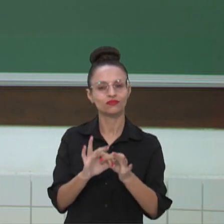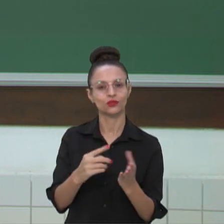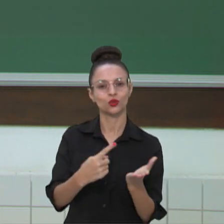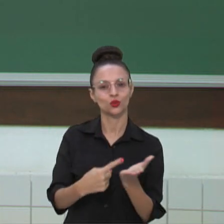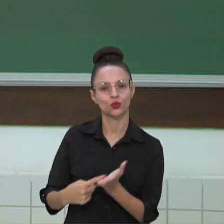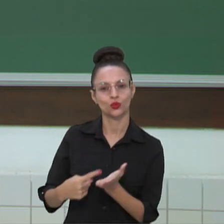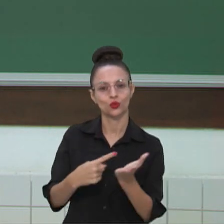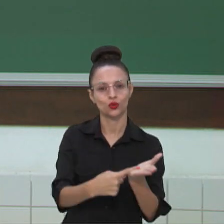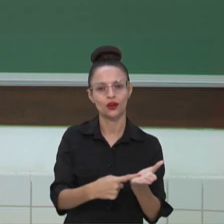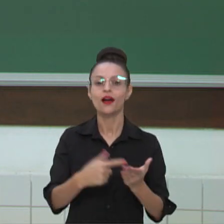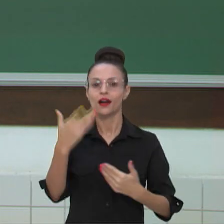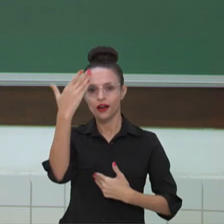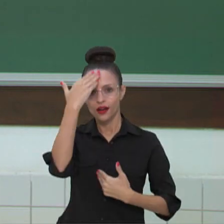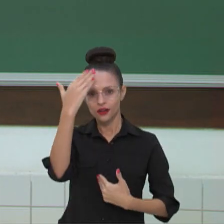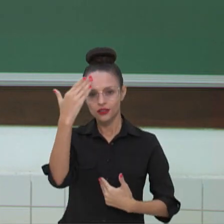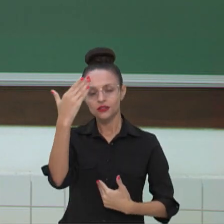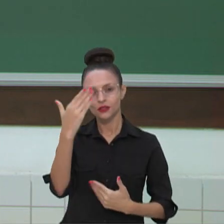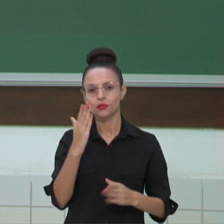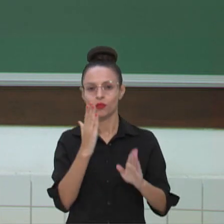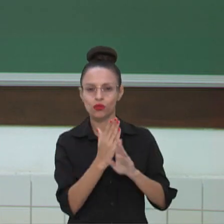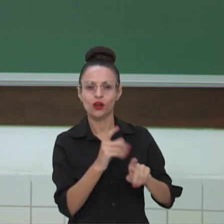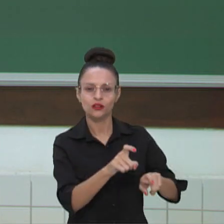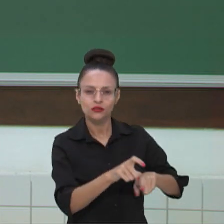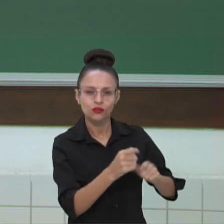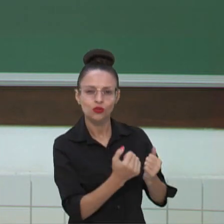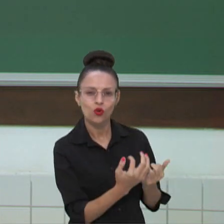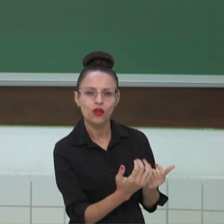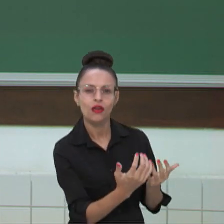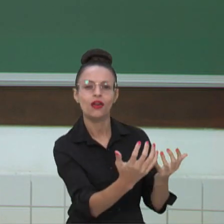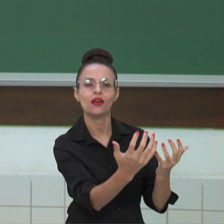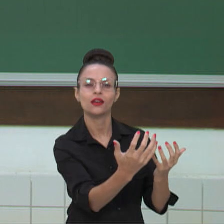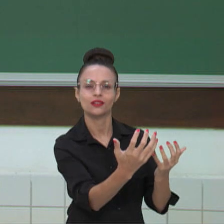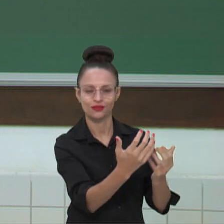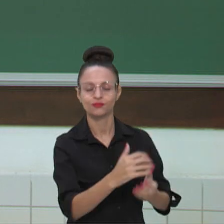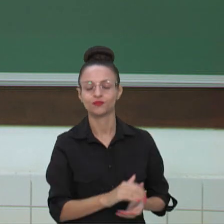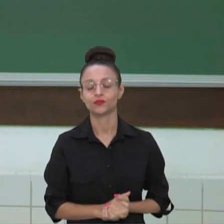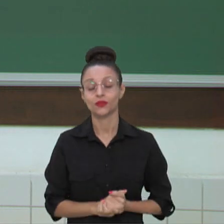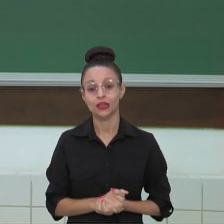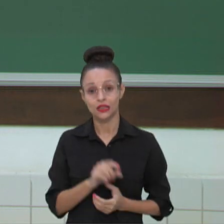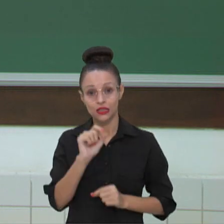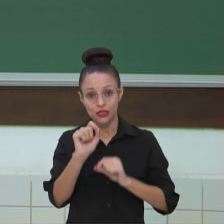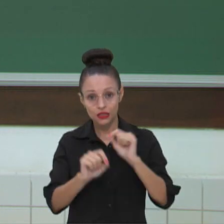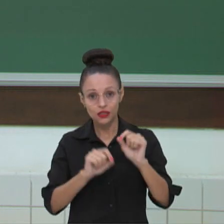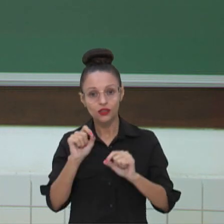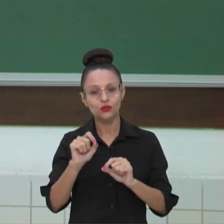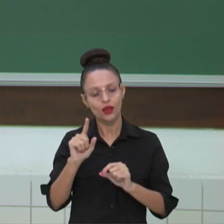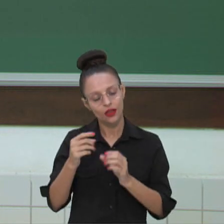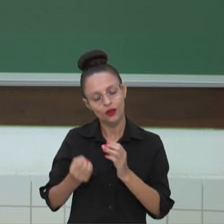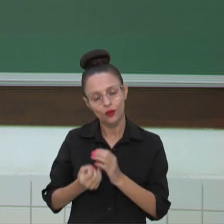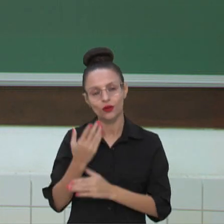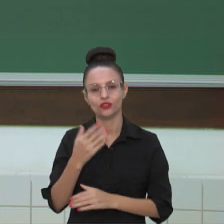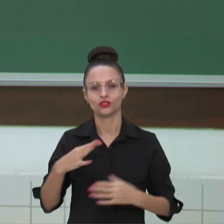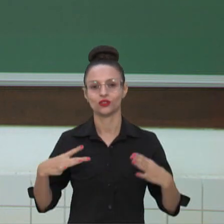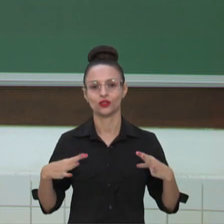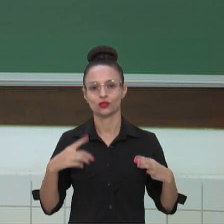comemoração, agradecendo pelas boas colheitas. Essa é a origem desse hoje feriado nos Estados